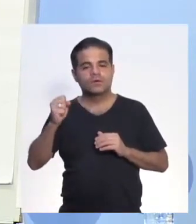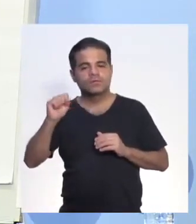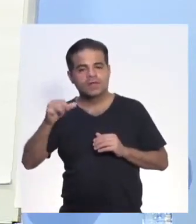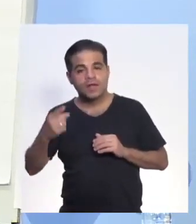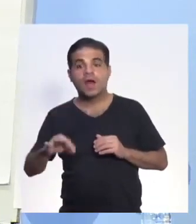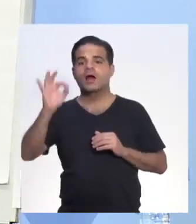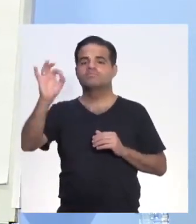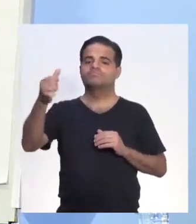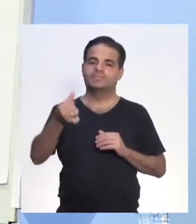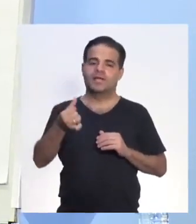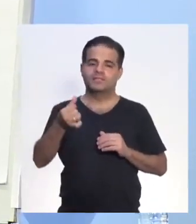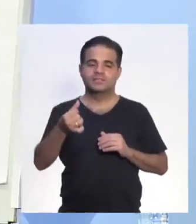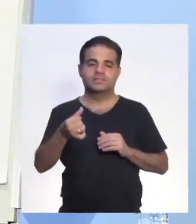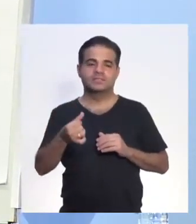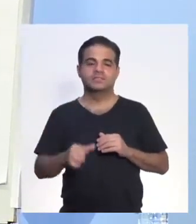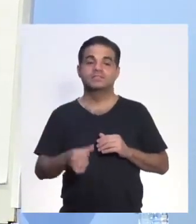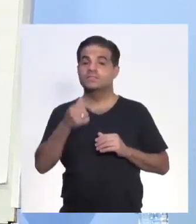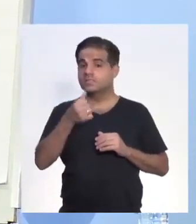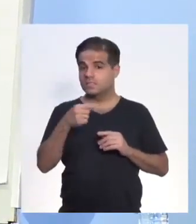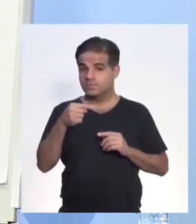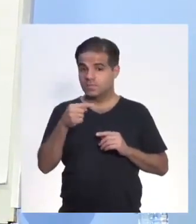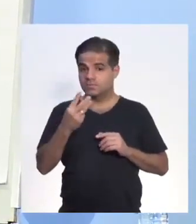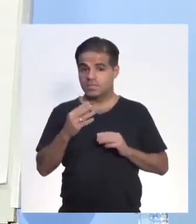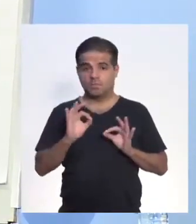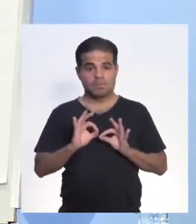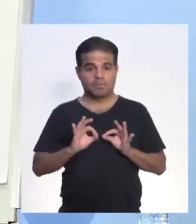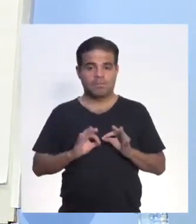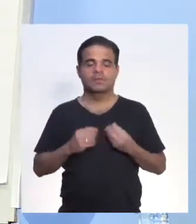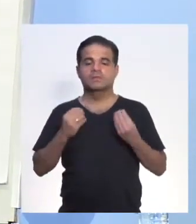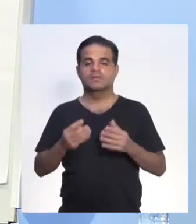Ai, 6, professora. Aí 3 menos nada, 3. Deu